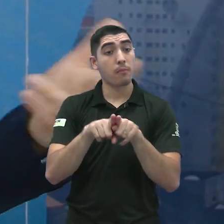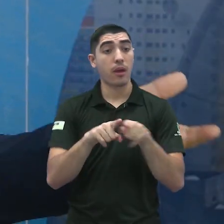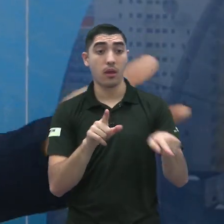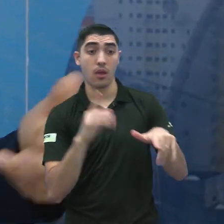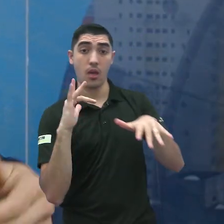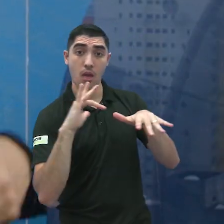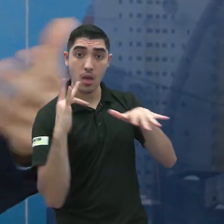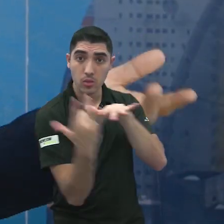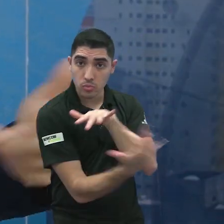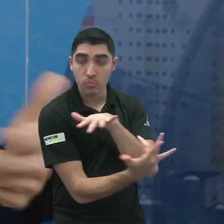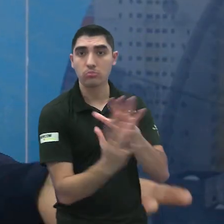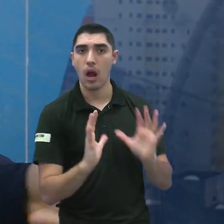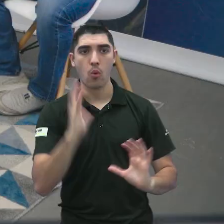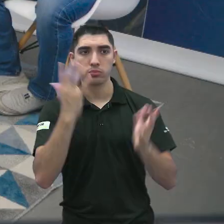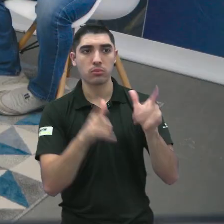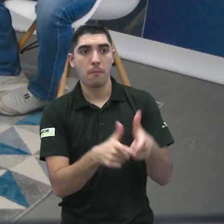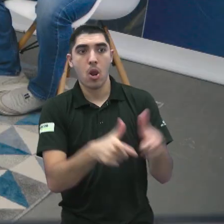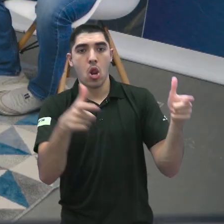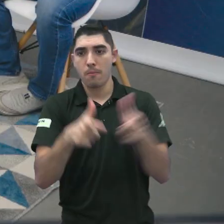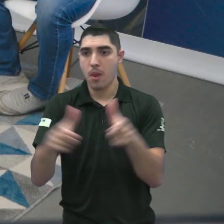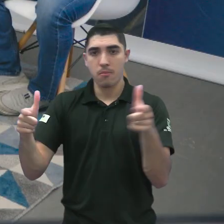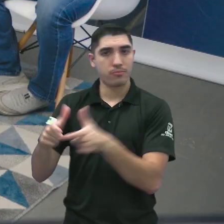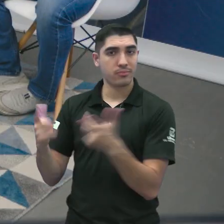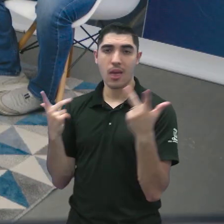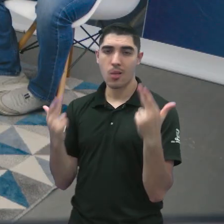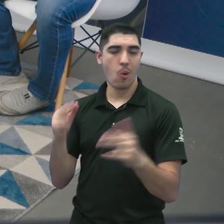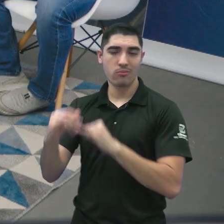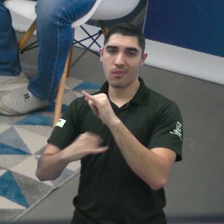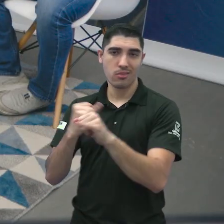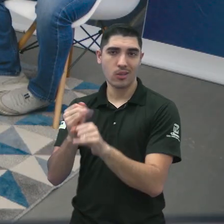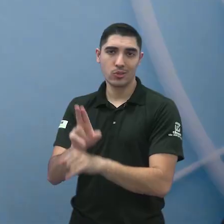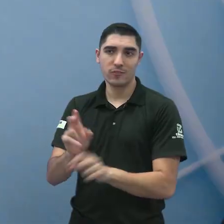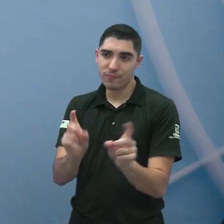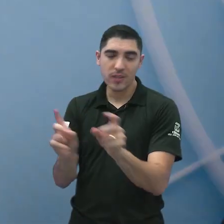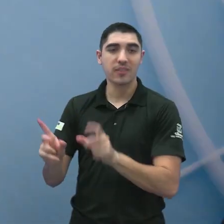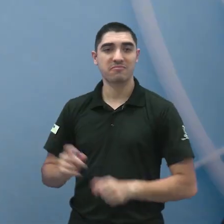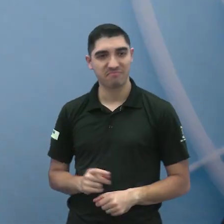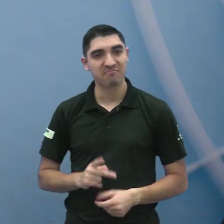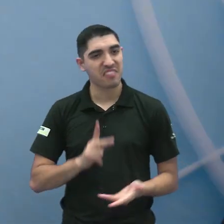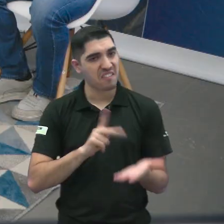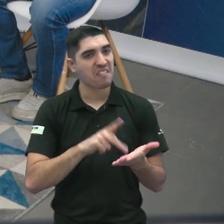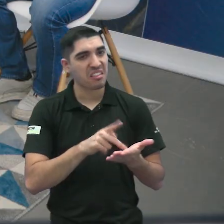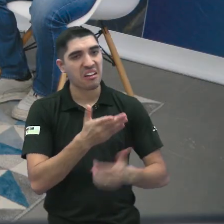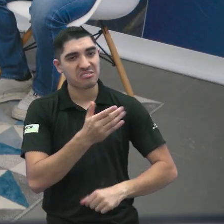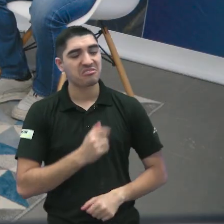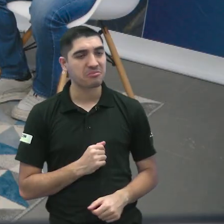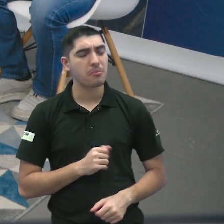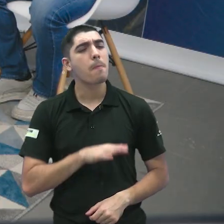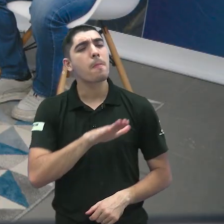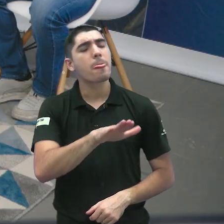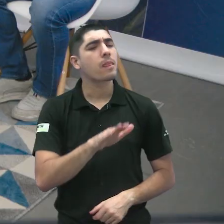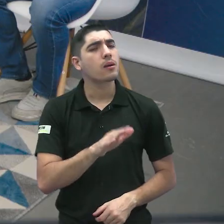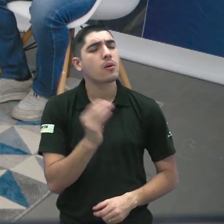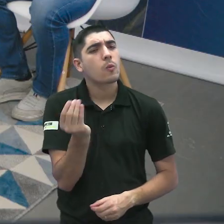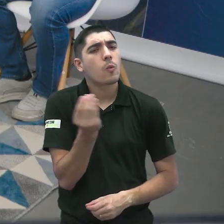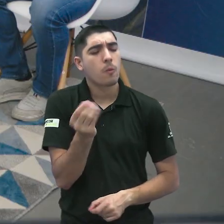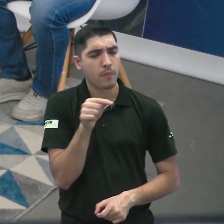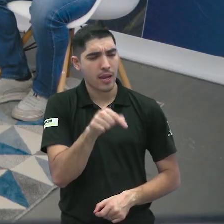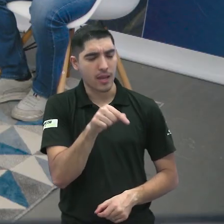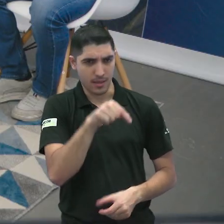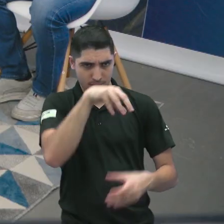redes sociais também é muito semelhante ao que acontece no marketplace. Excelente. Com certeza, gente. Renato, de que forma o